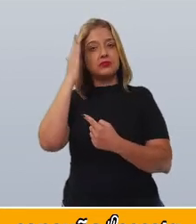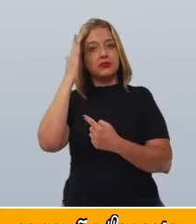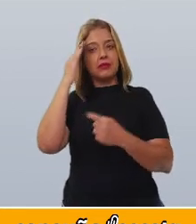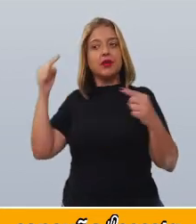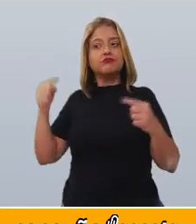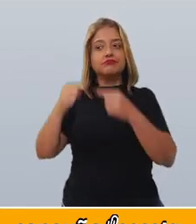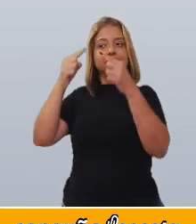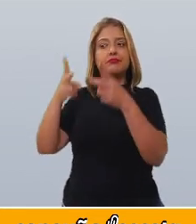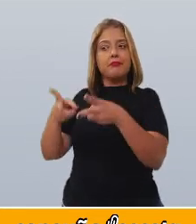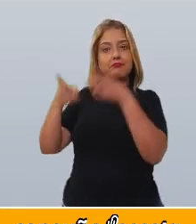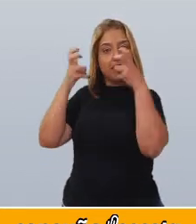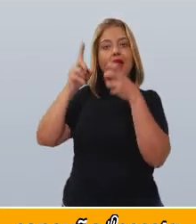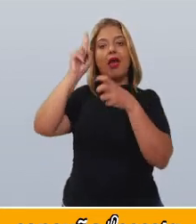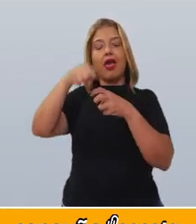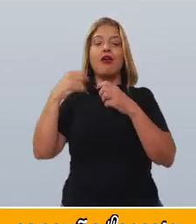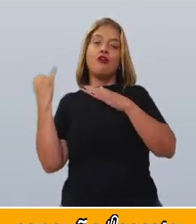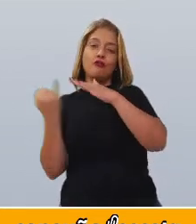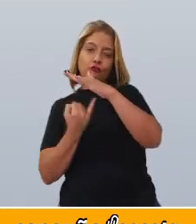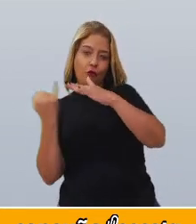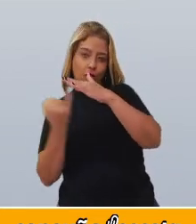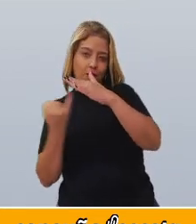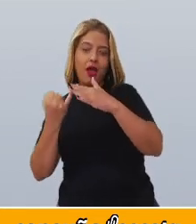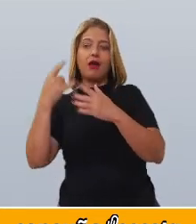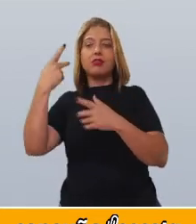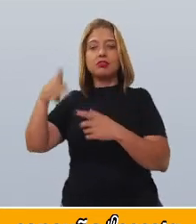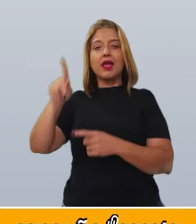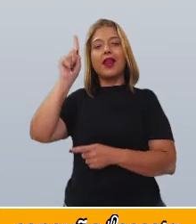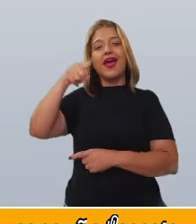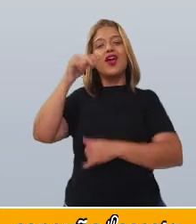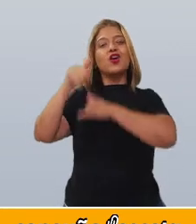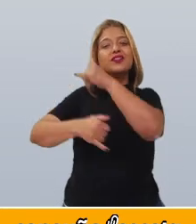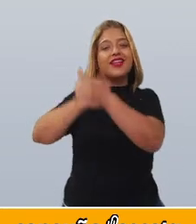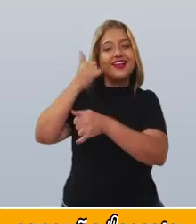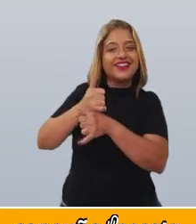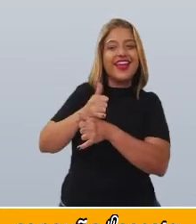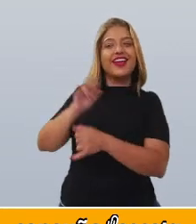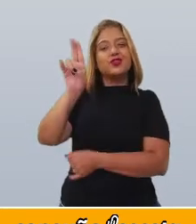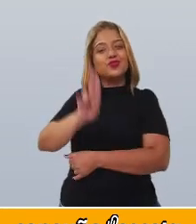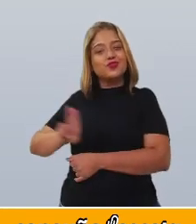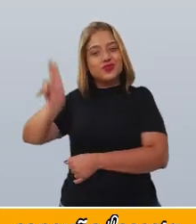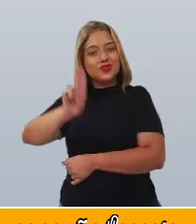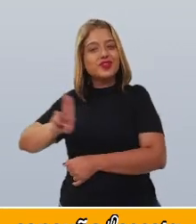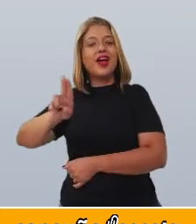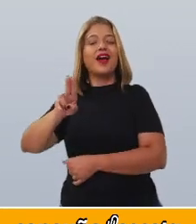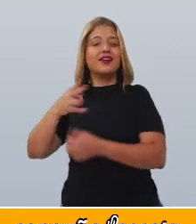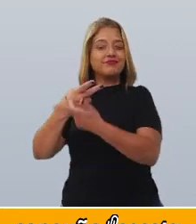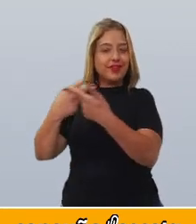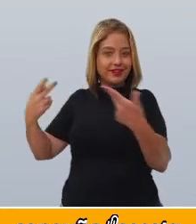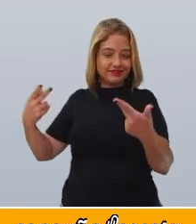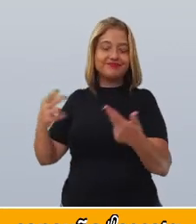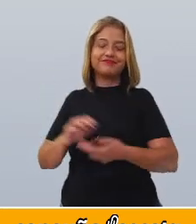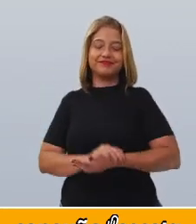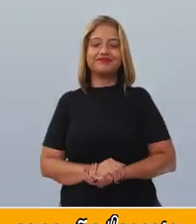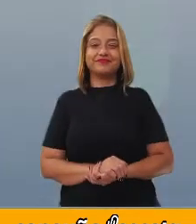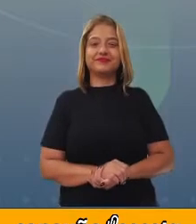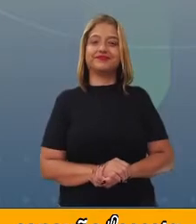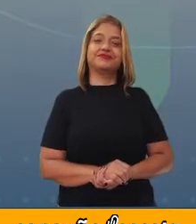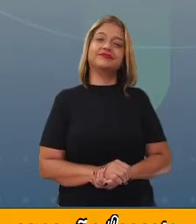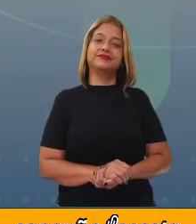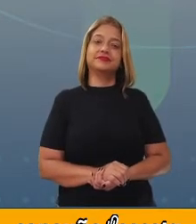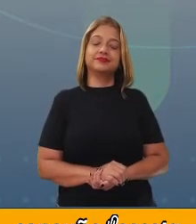mais abreviada, mais utilizada na internet. Essa é uma linguagem informal.